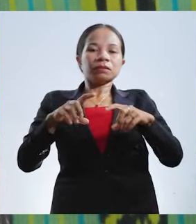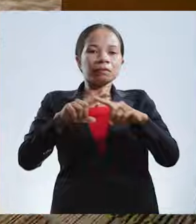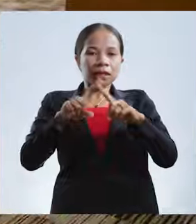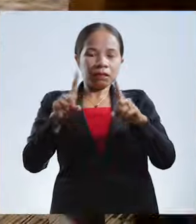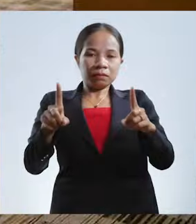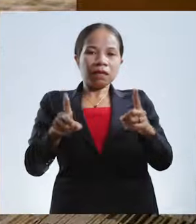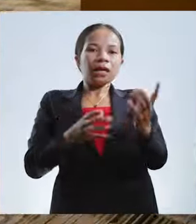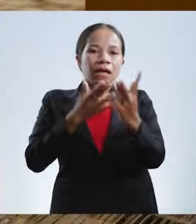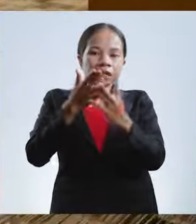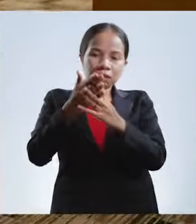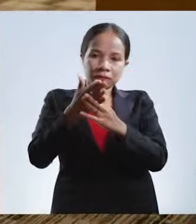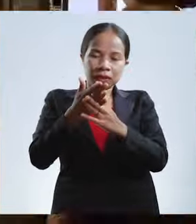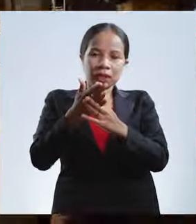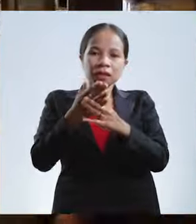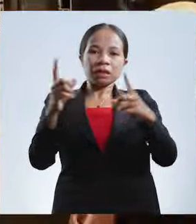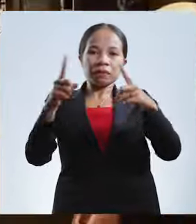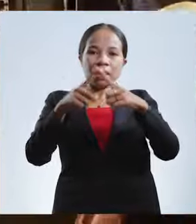nene andit mas